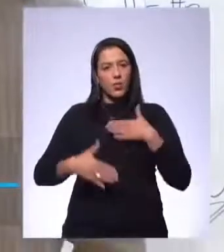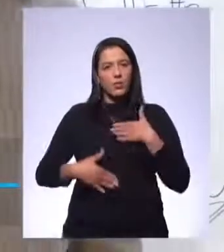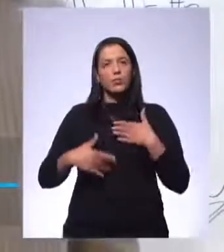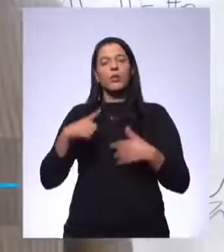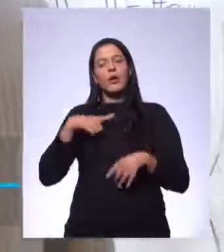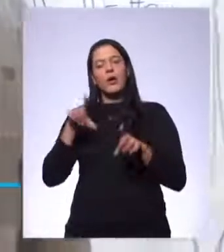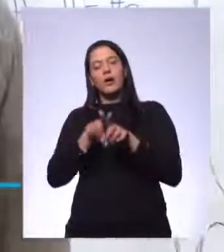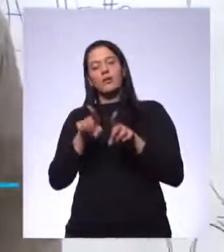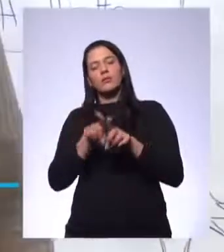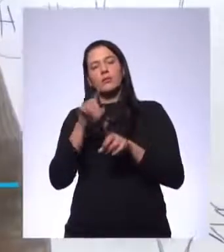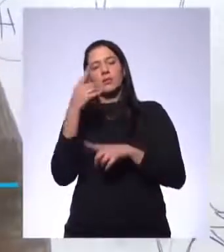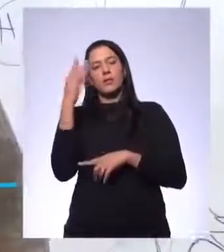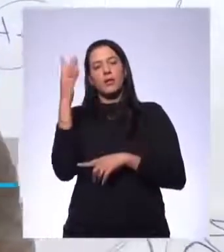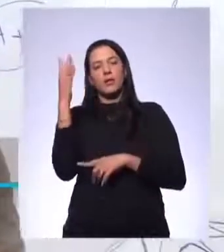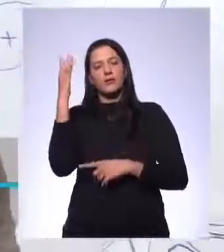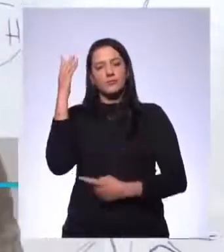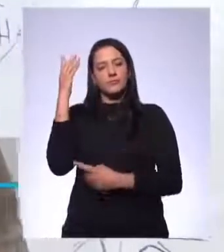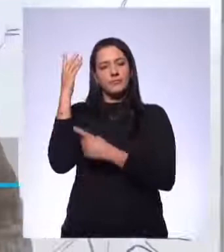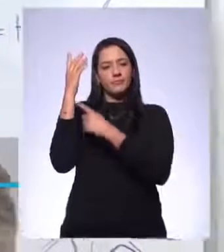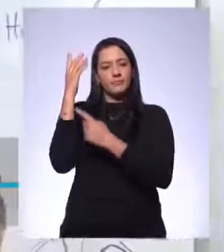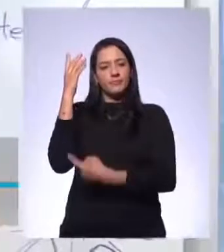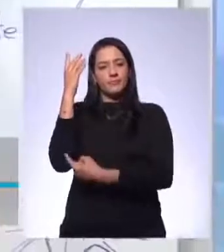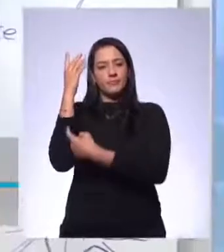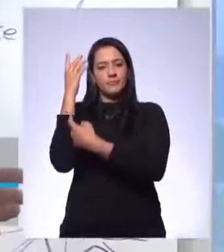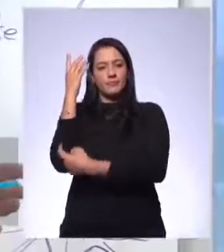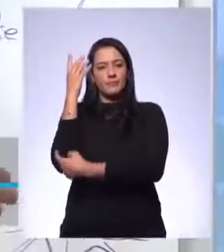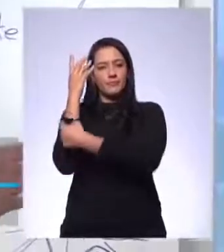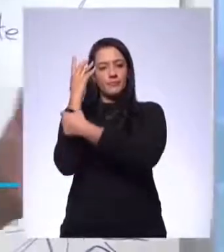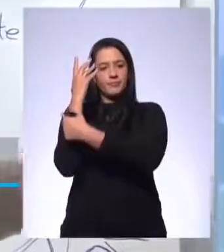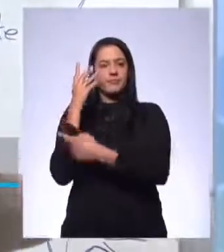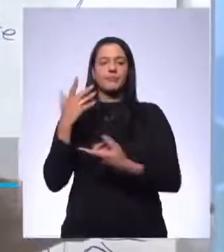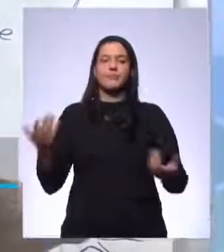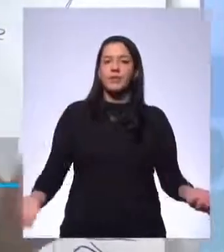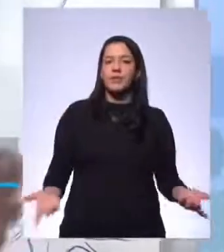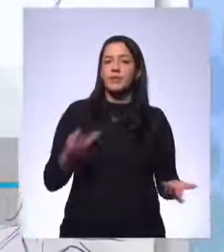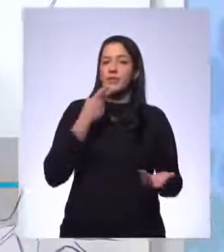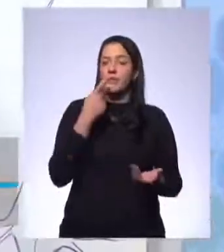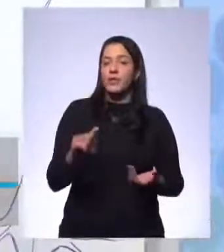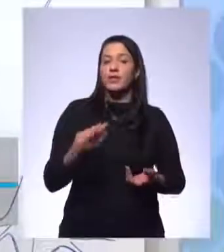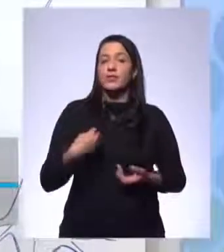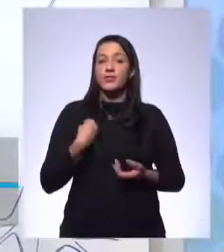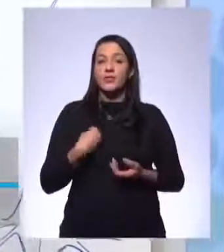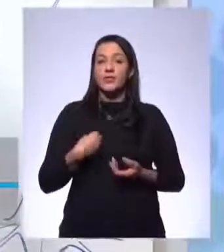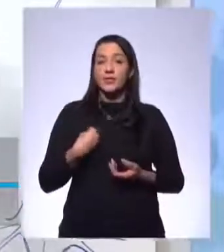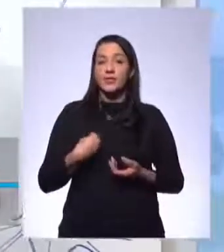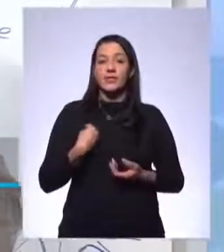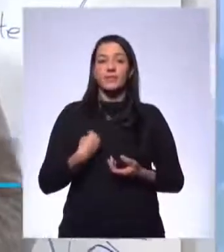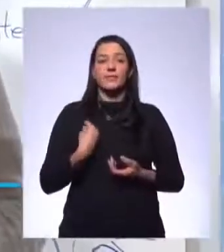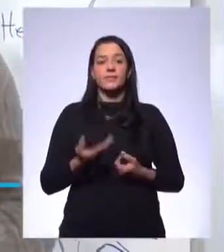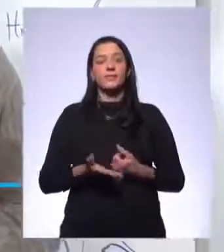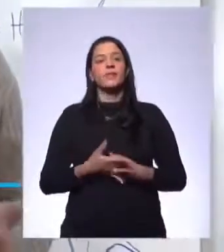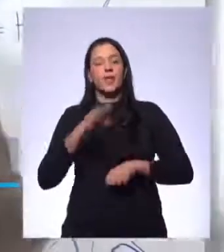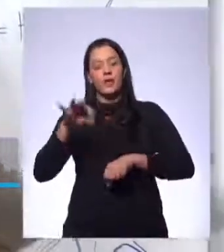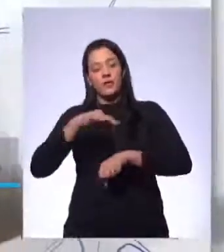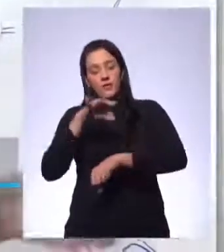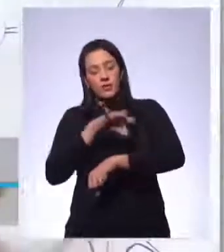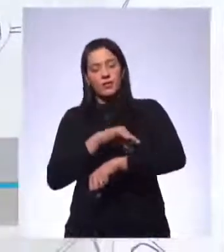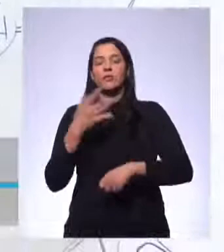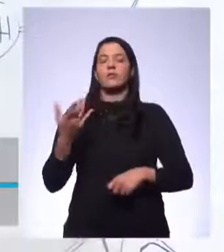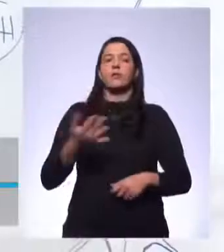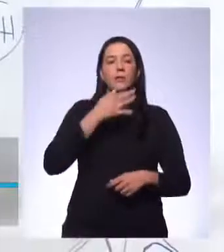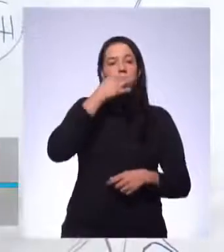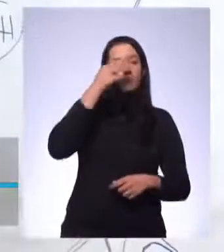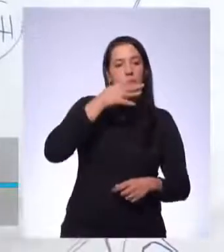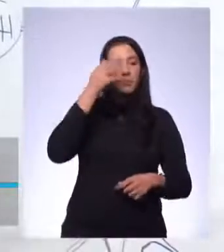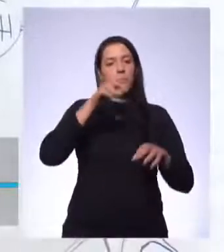Porque o que mandaram aí para nós no chat não foi vida, a gente está falando de Sim, estamos vida, falando de vida. vida dos insetos, vida das